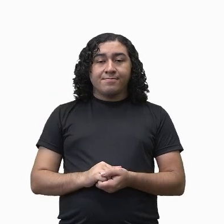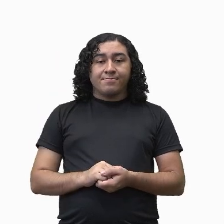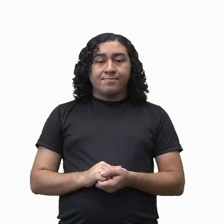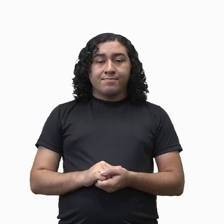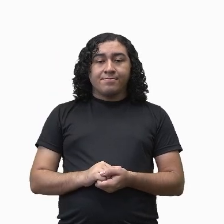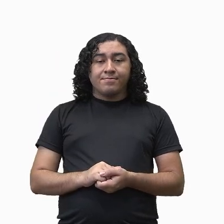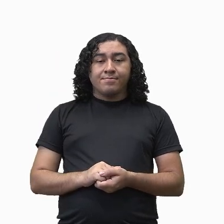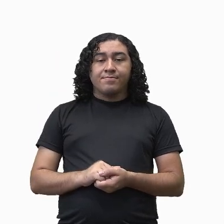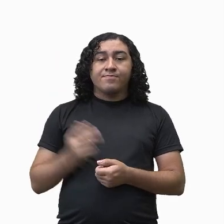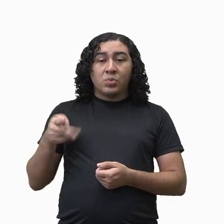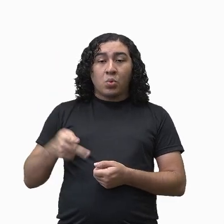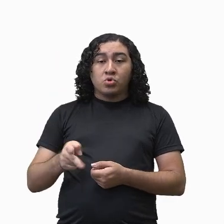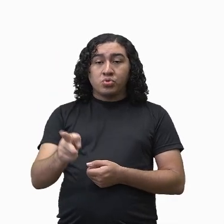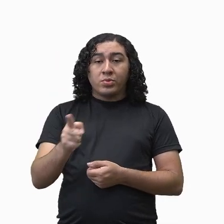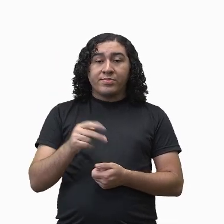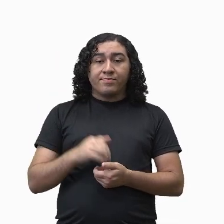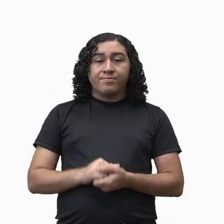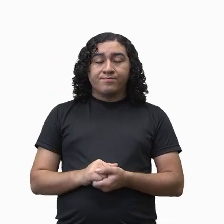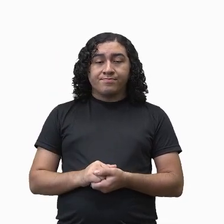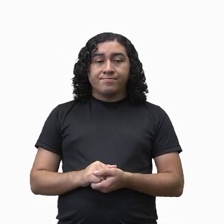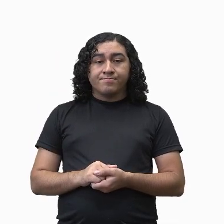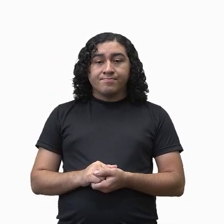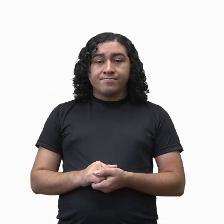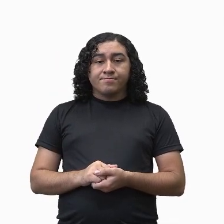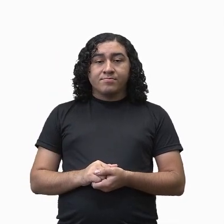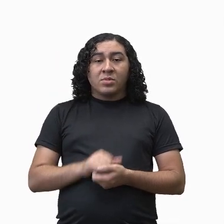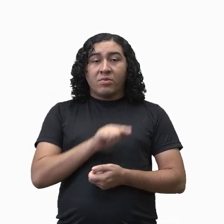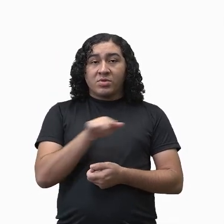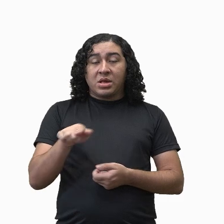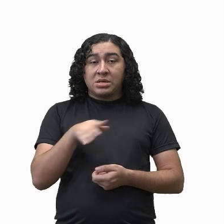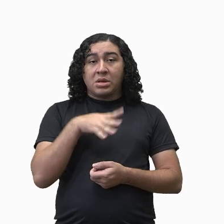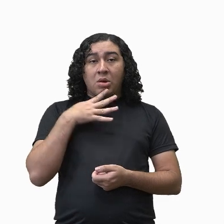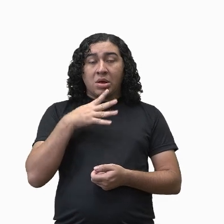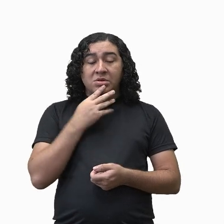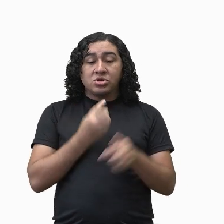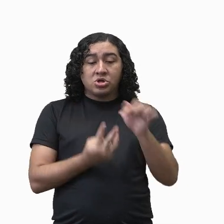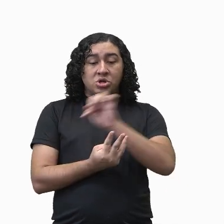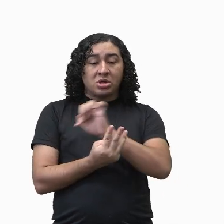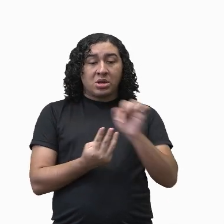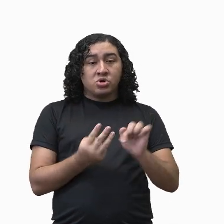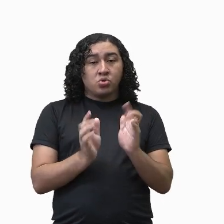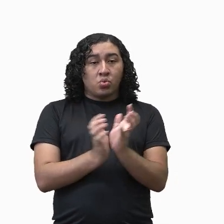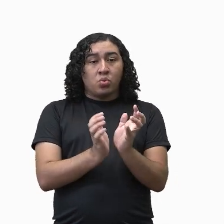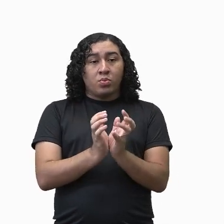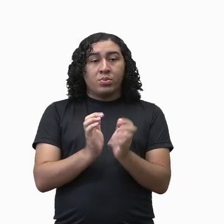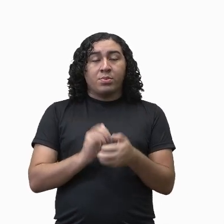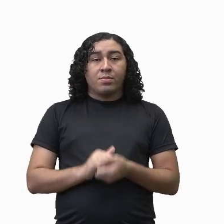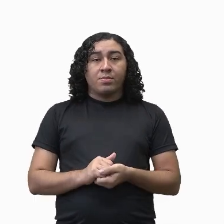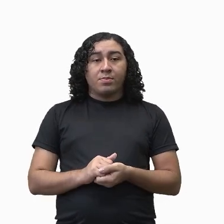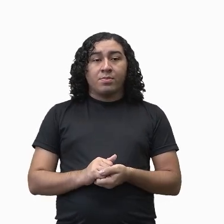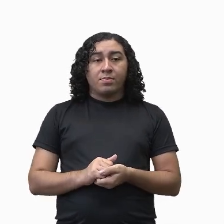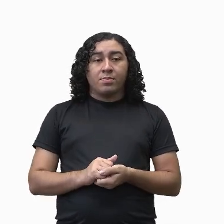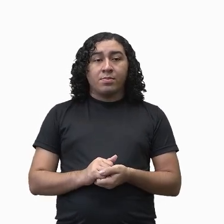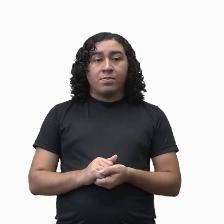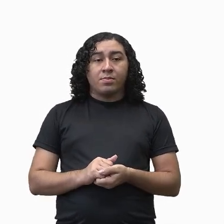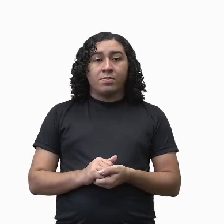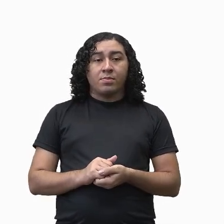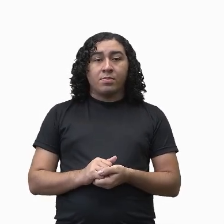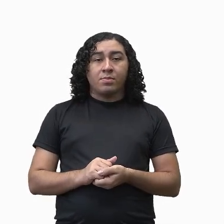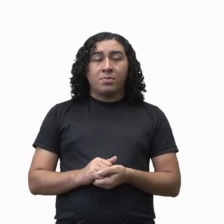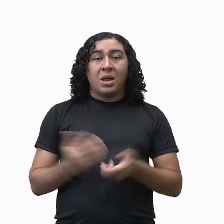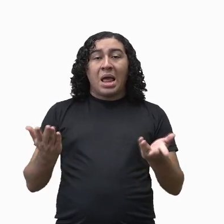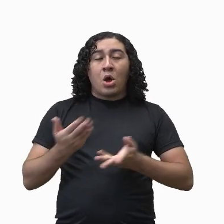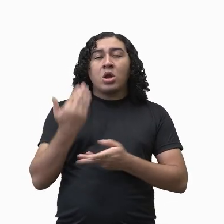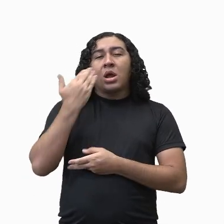dar continuidade aí, vocês conheceram os 3 grupos, os 3 grandes grupos, e agora a gente vai entender um pouquinho sobre